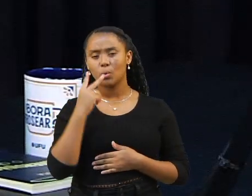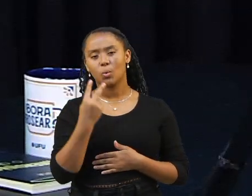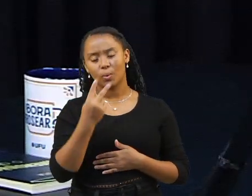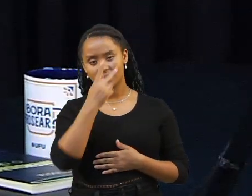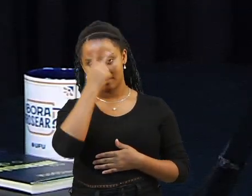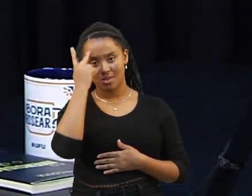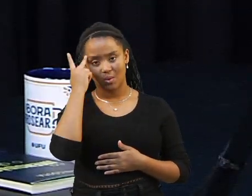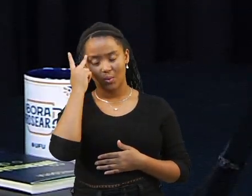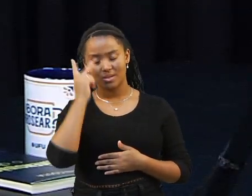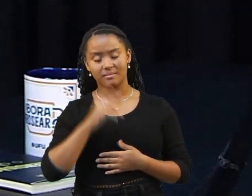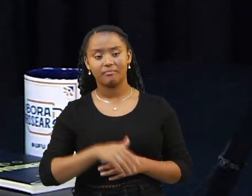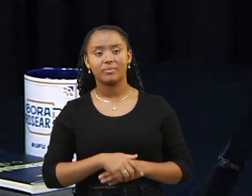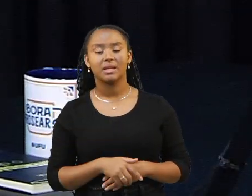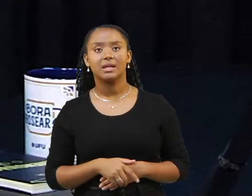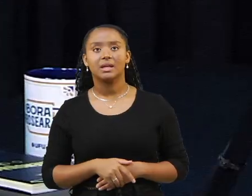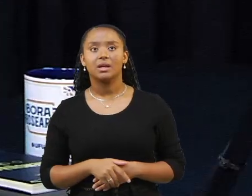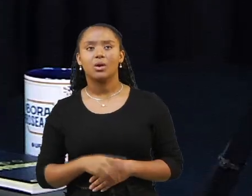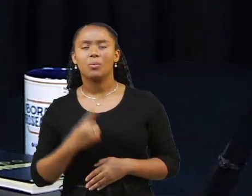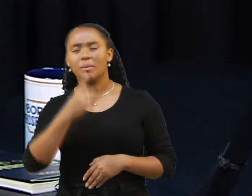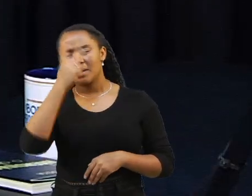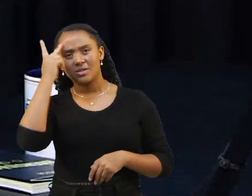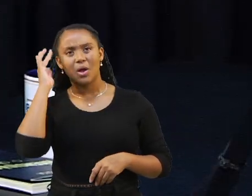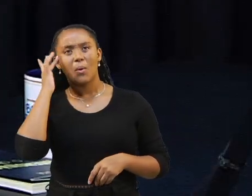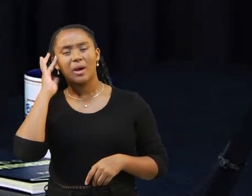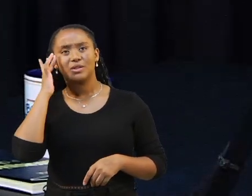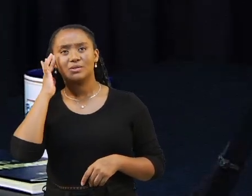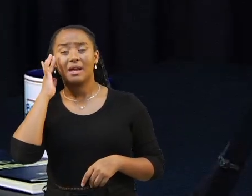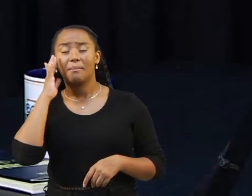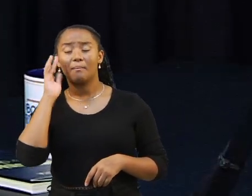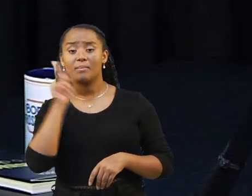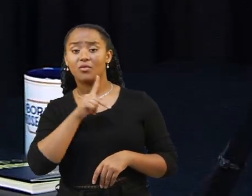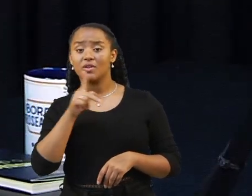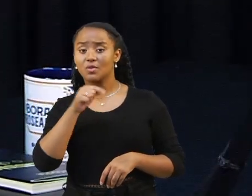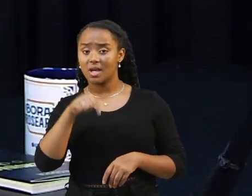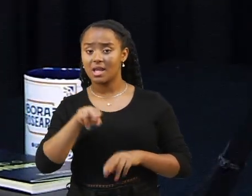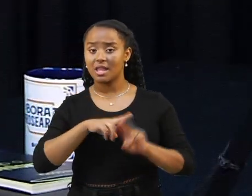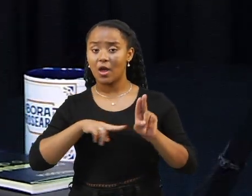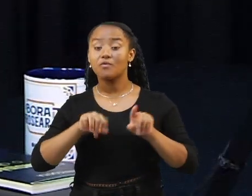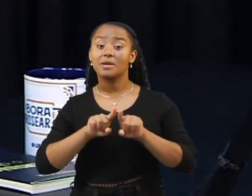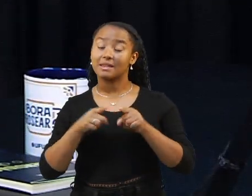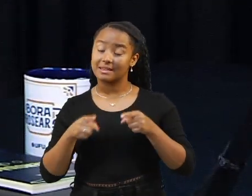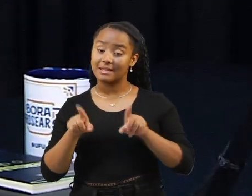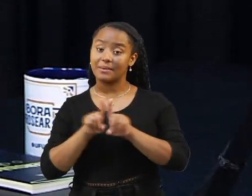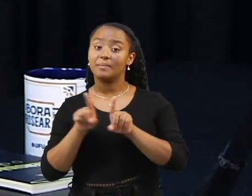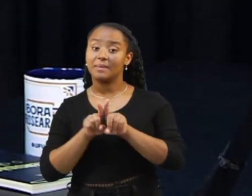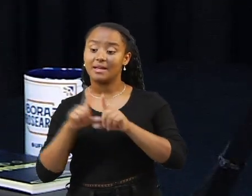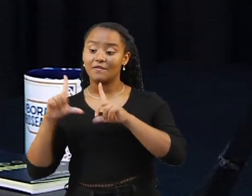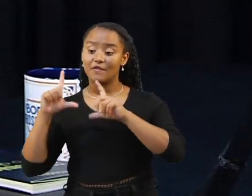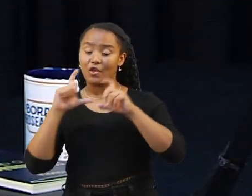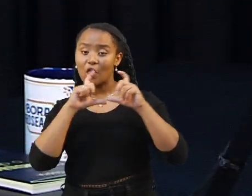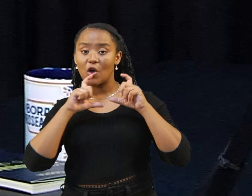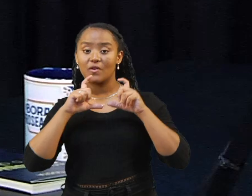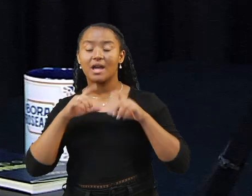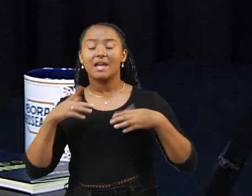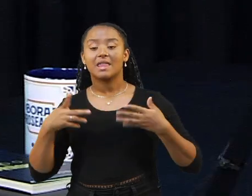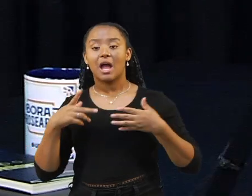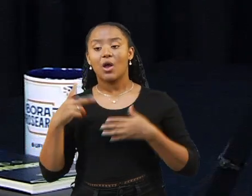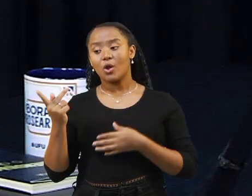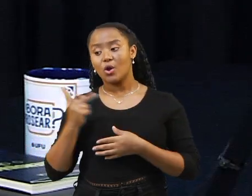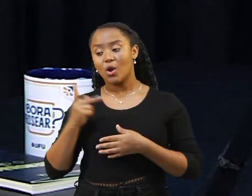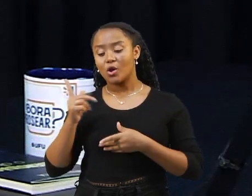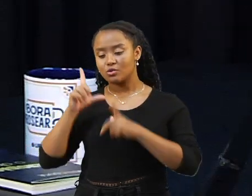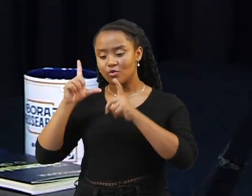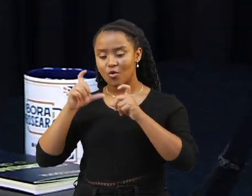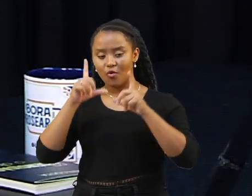E 2 deles, um até, acho que não sei se é professor aqui na UFA ainda, e é fotógrafo. E